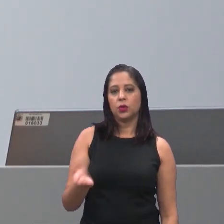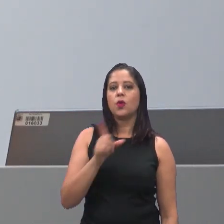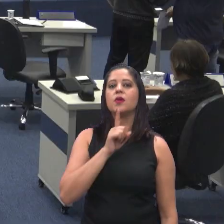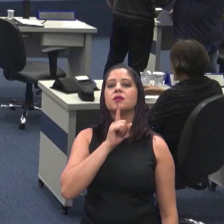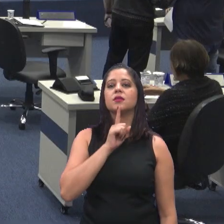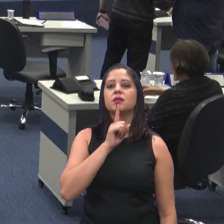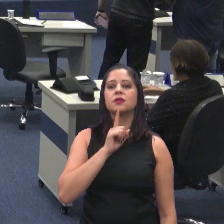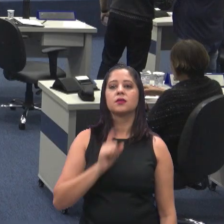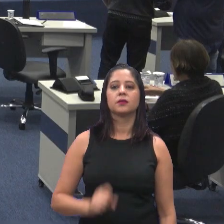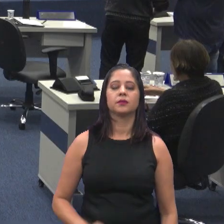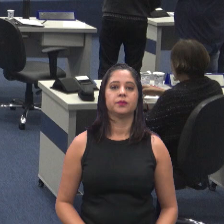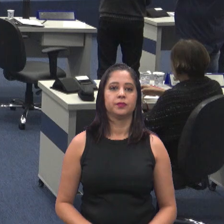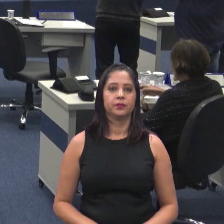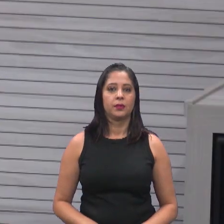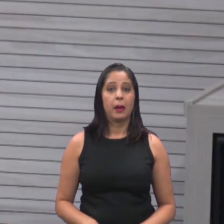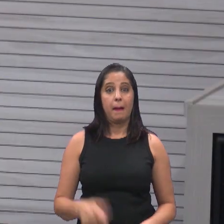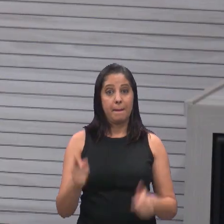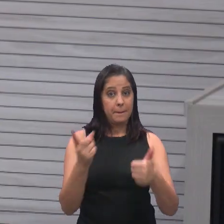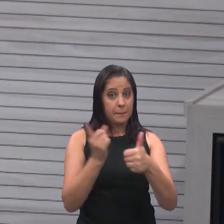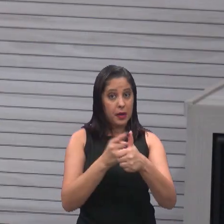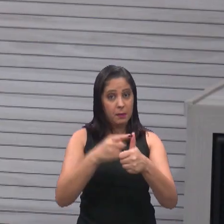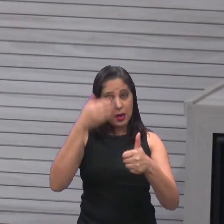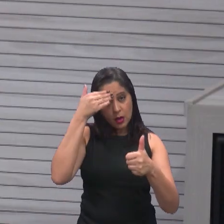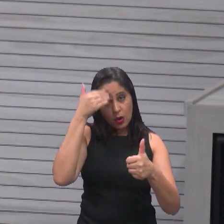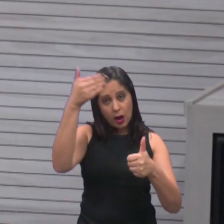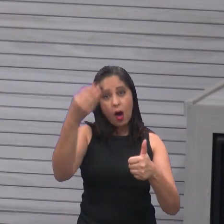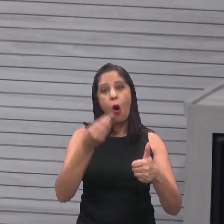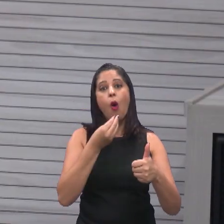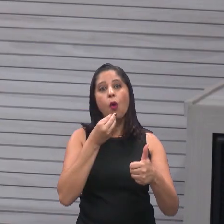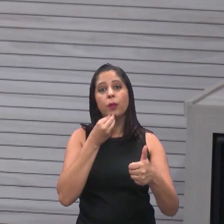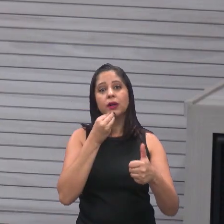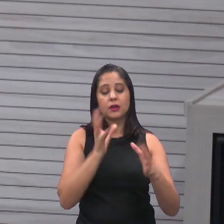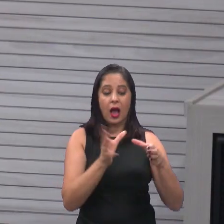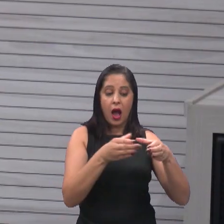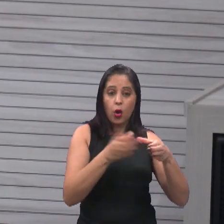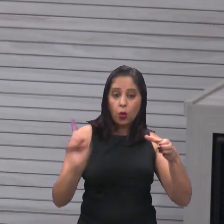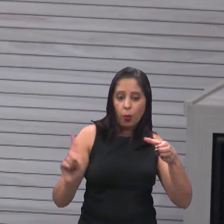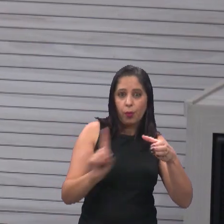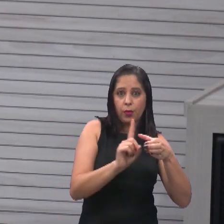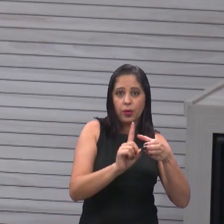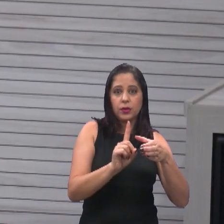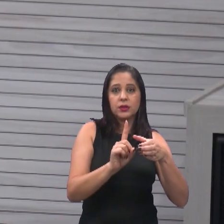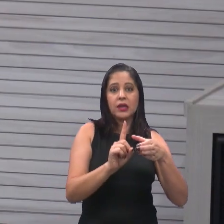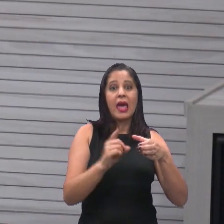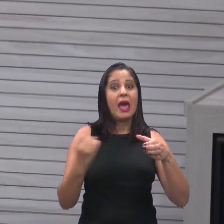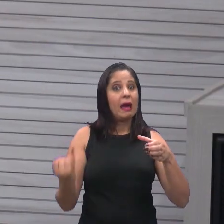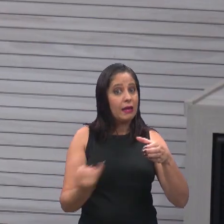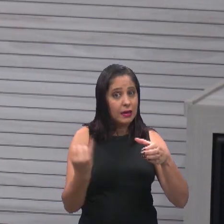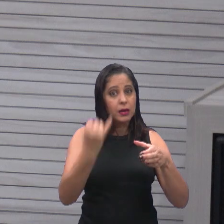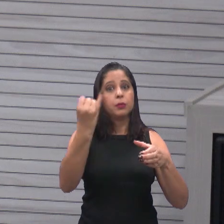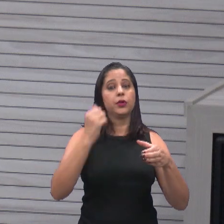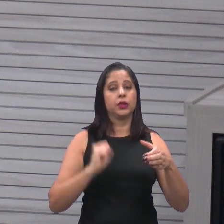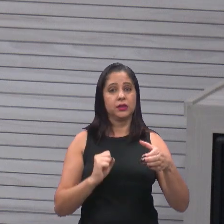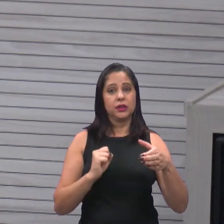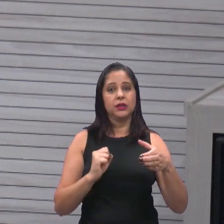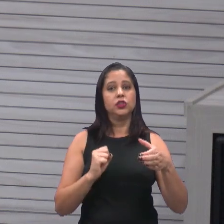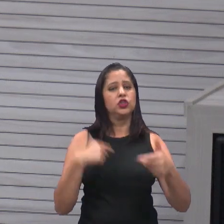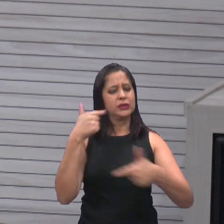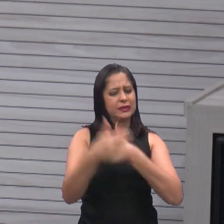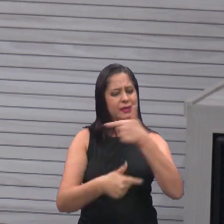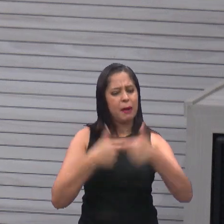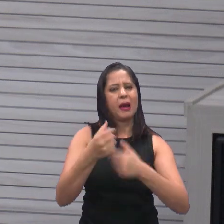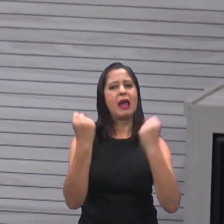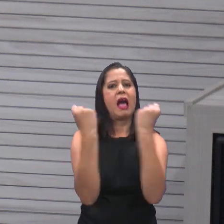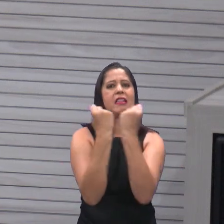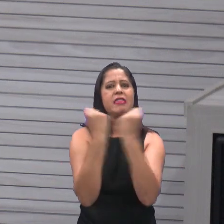Camargo. Primeiro, agradecer aí a oportunidade de estar participando dessa frente parlamentar, a importância de nós trabalharmos pela vida,